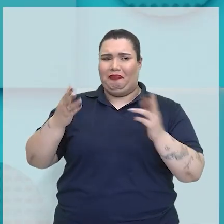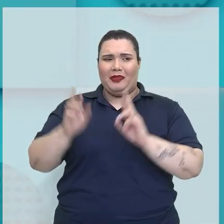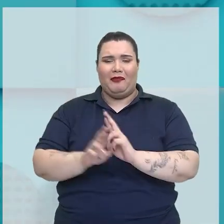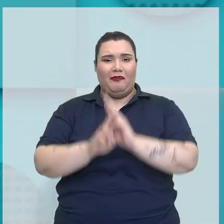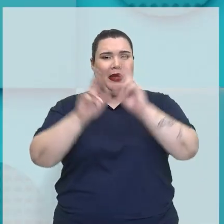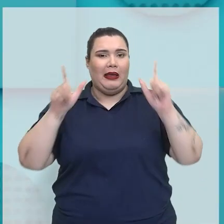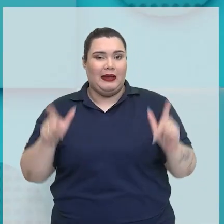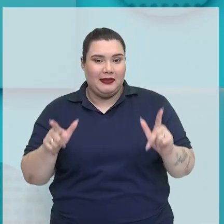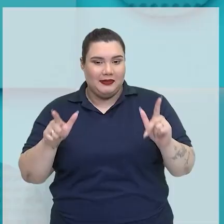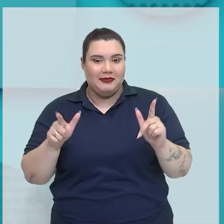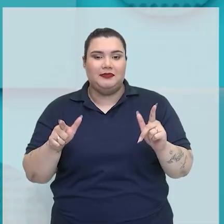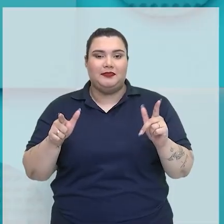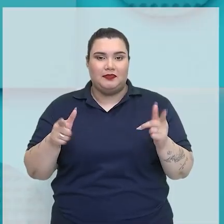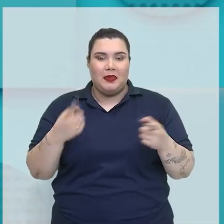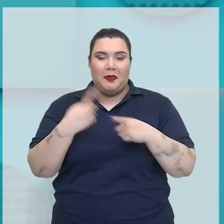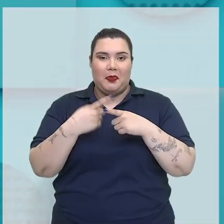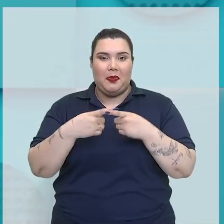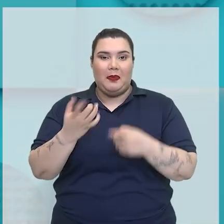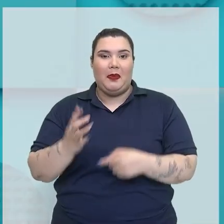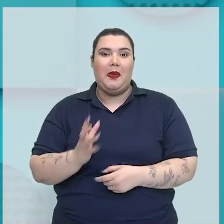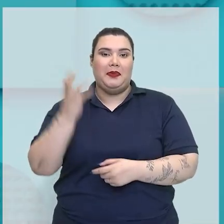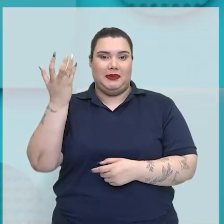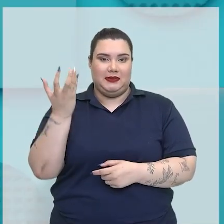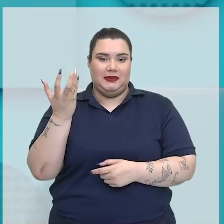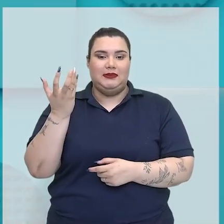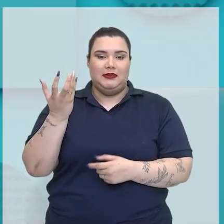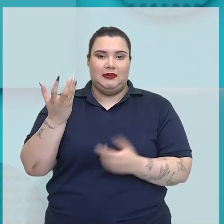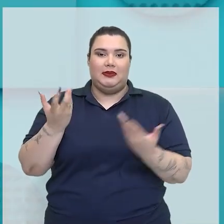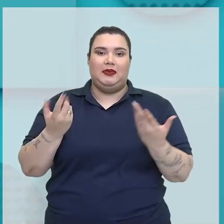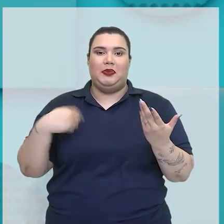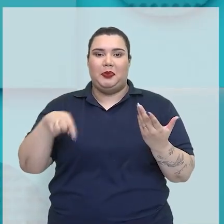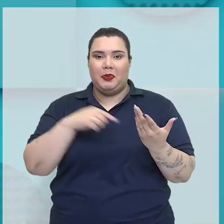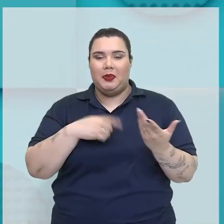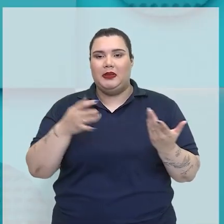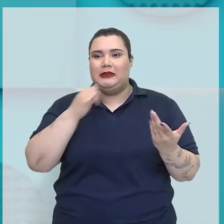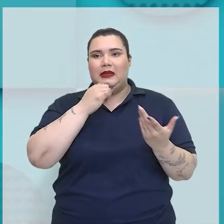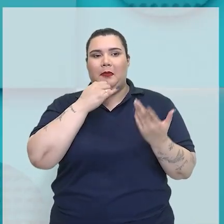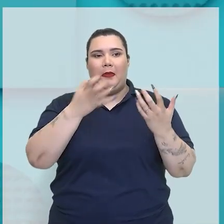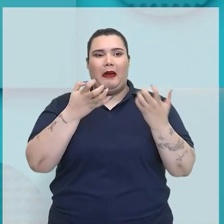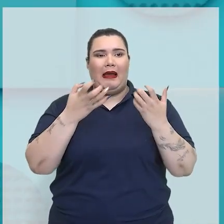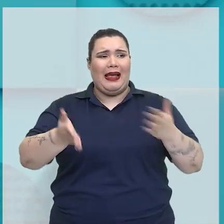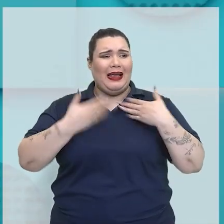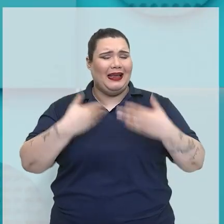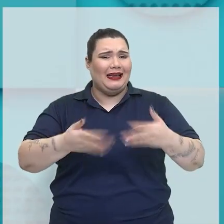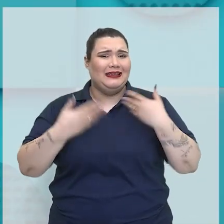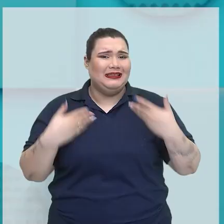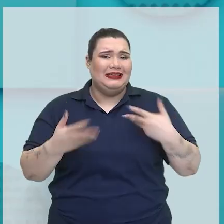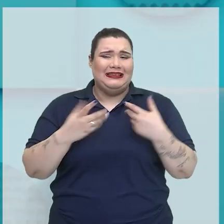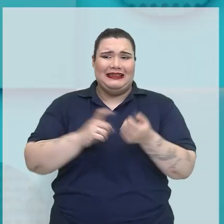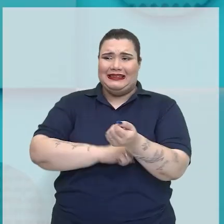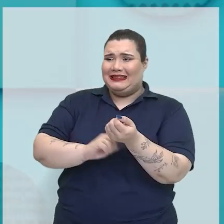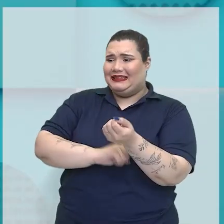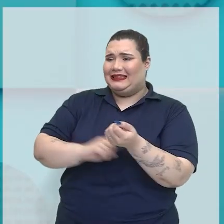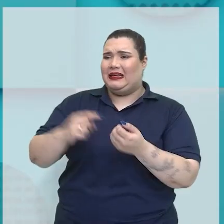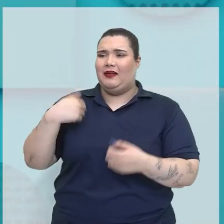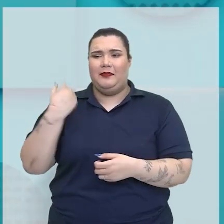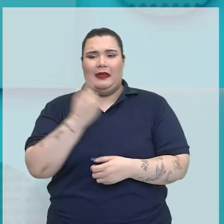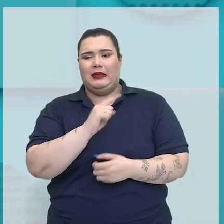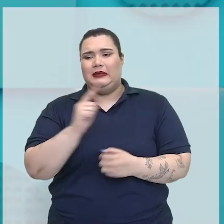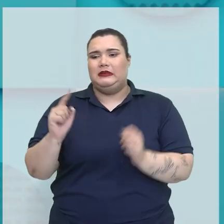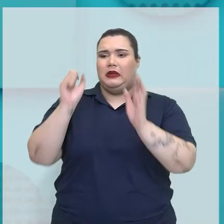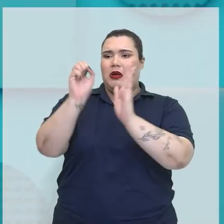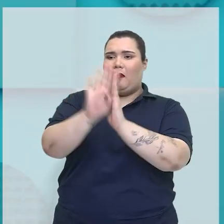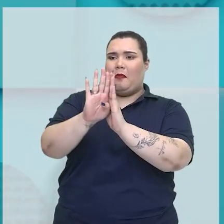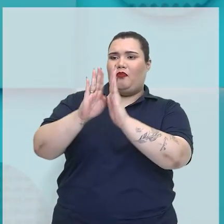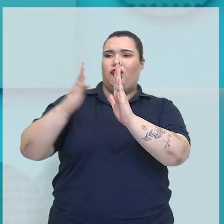se está muito calor, você abre a janela ou então abre a porta para entrar um pouco de ar, né, para